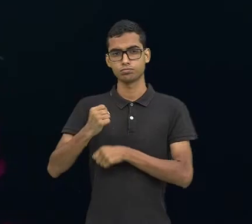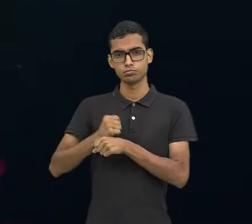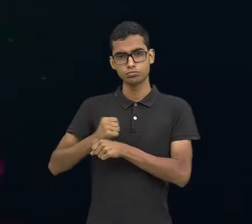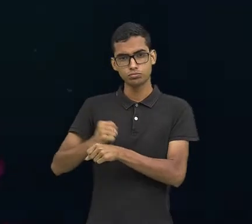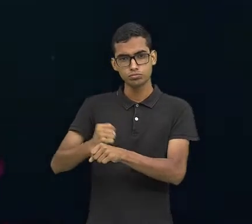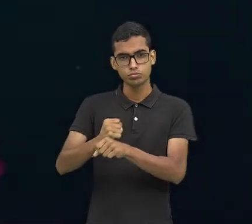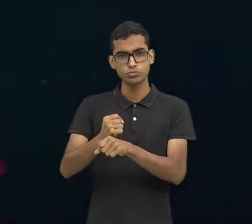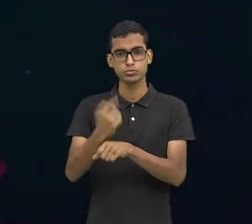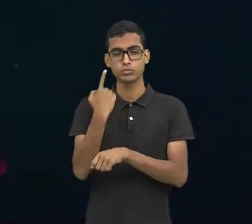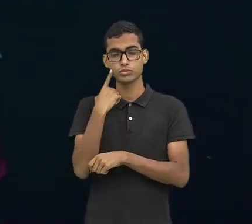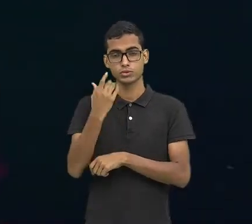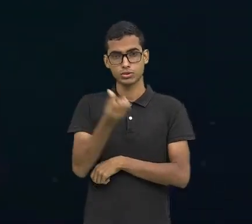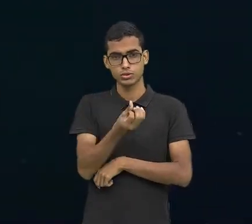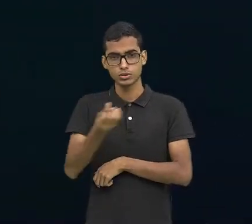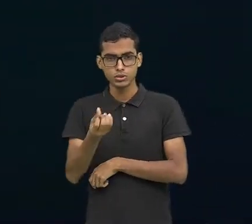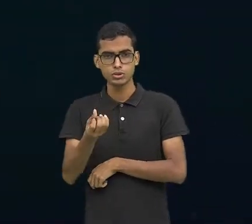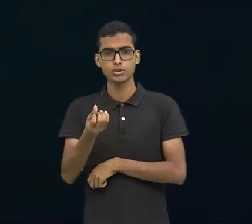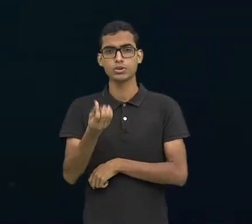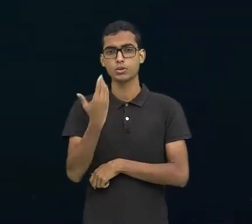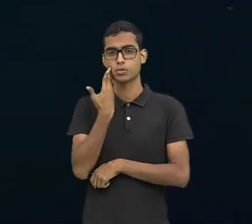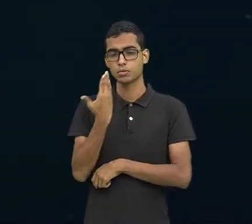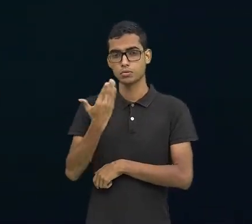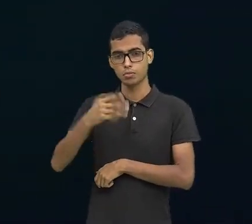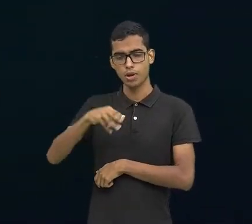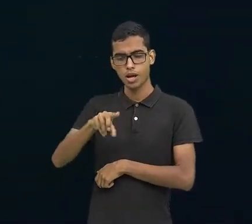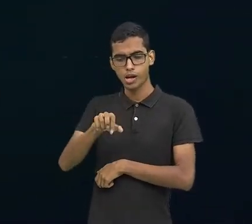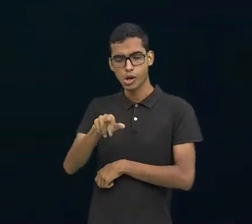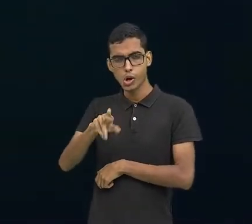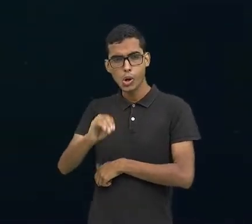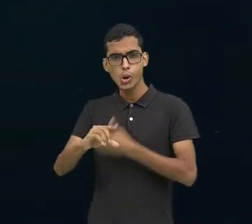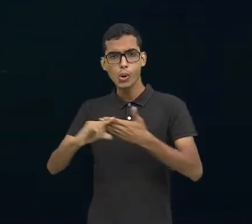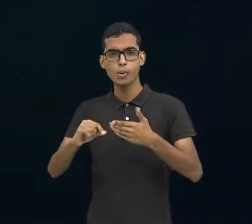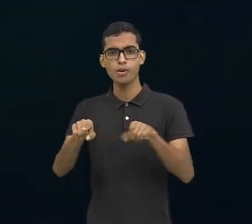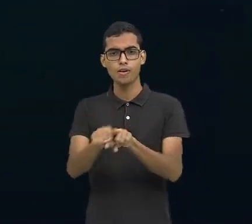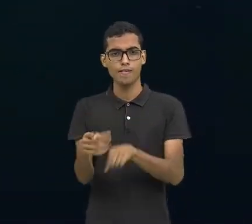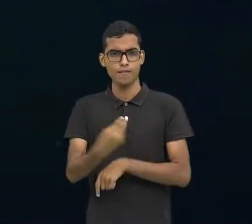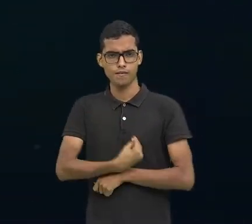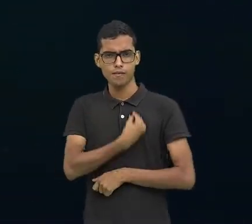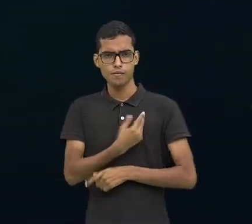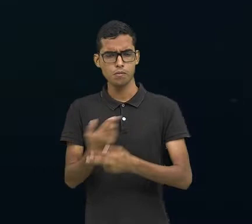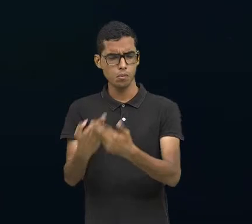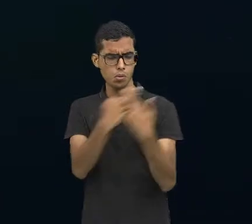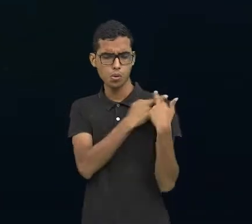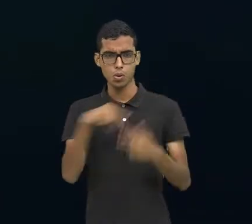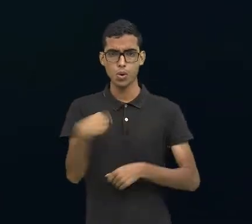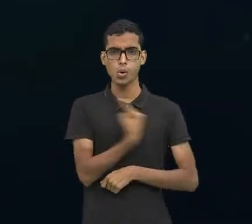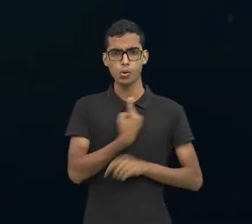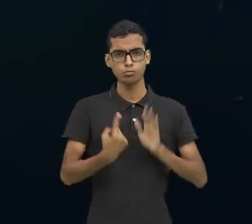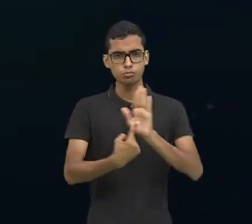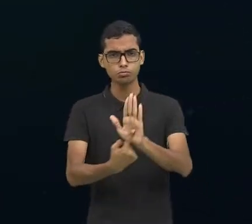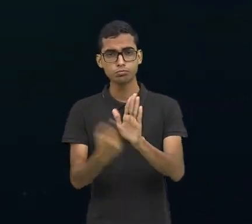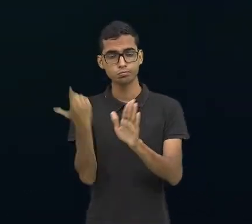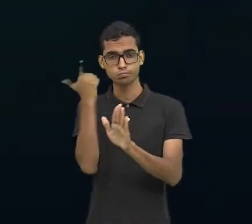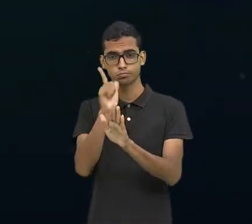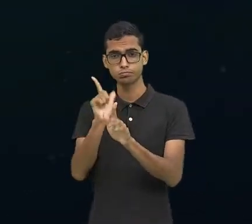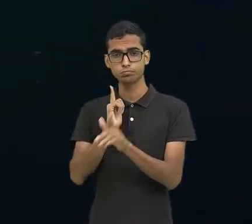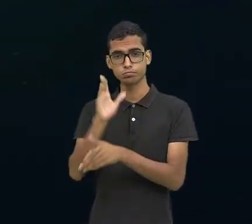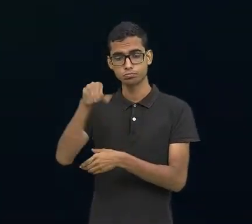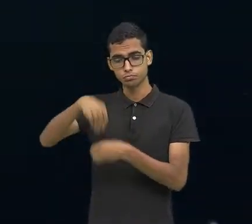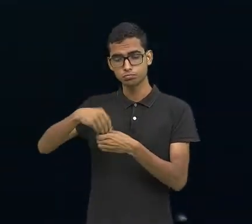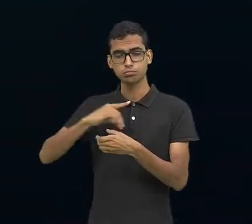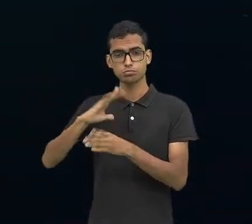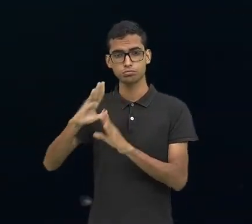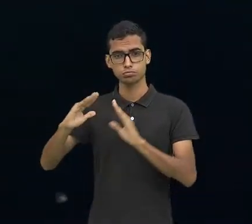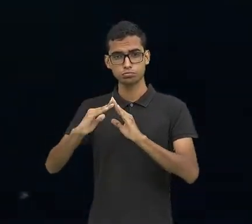666, de Mário Quintana. A vida é uns deveres que nós trouxemos para fazer em casa. Quando